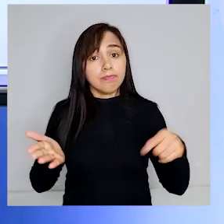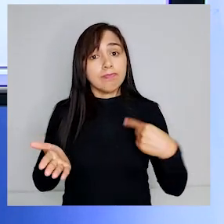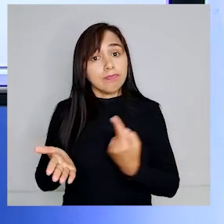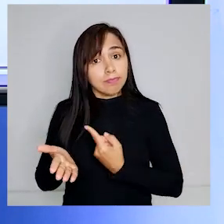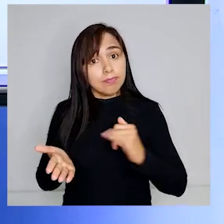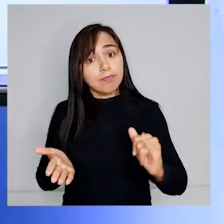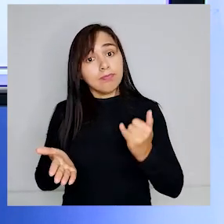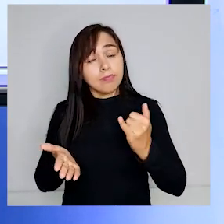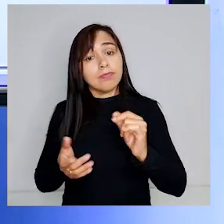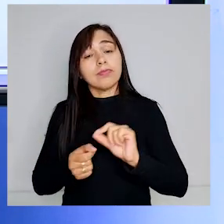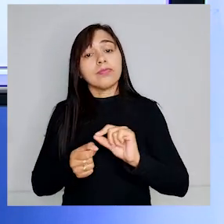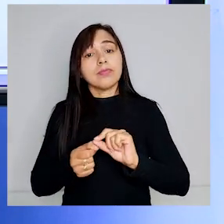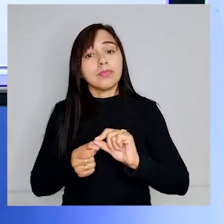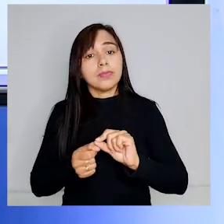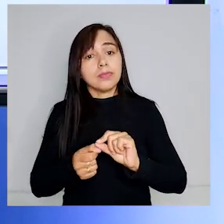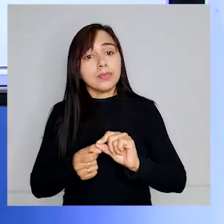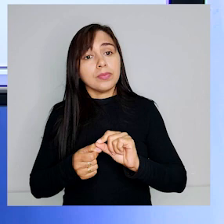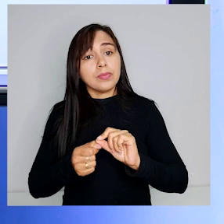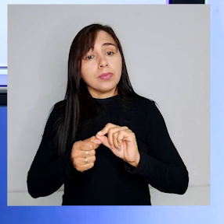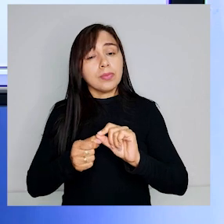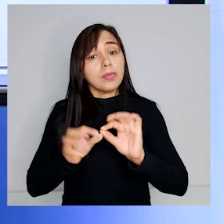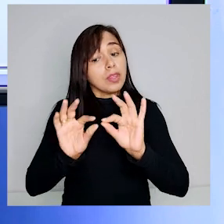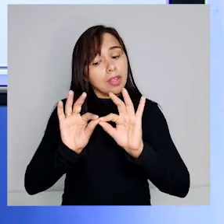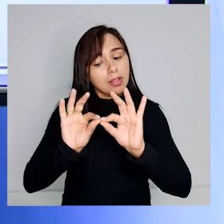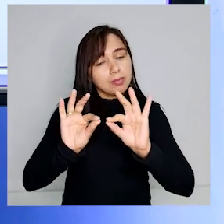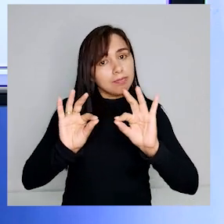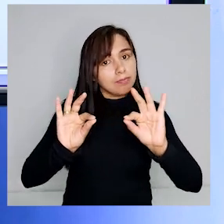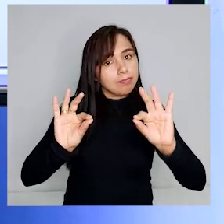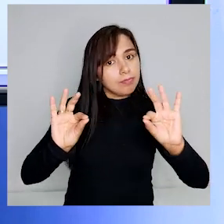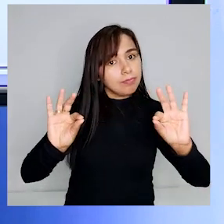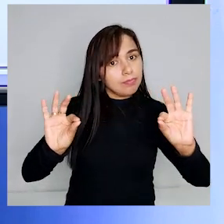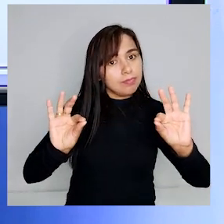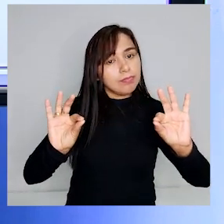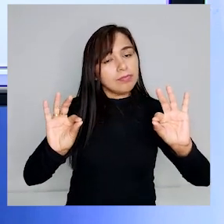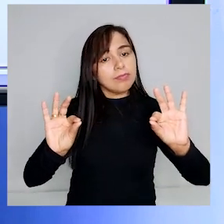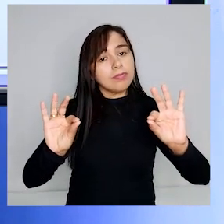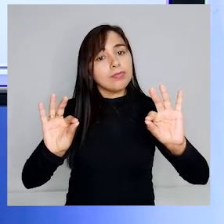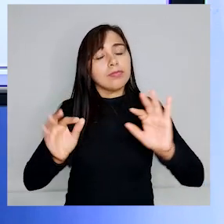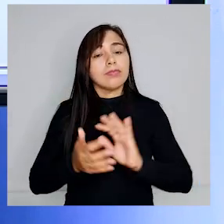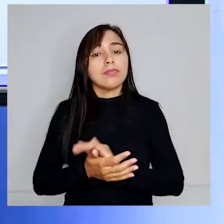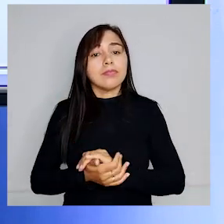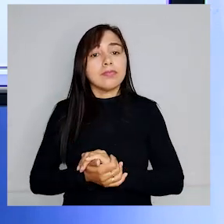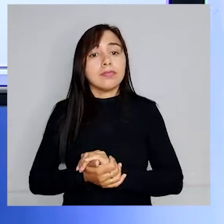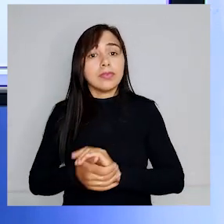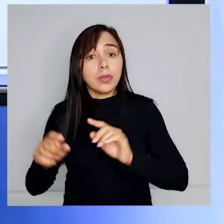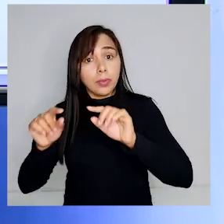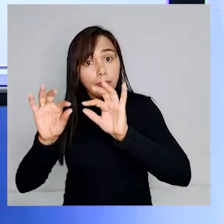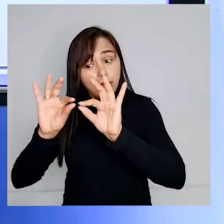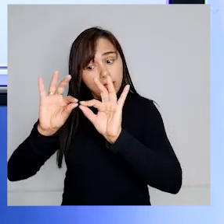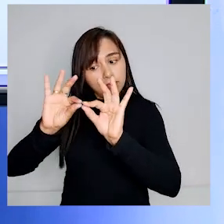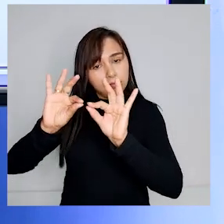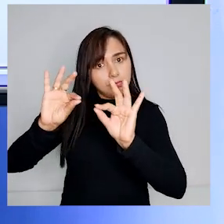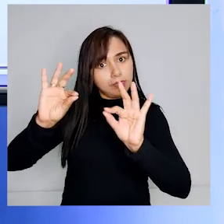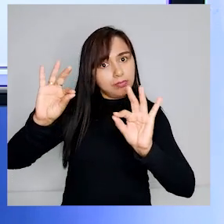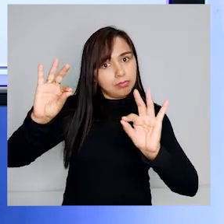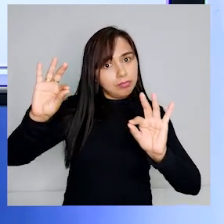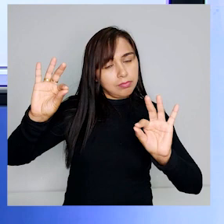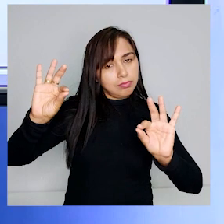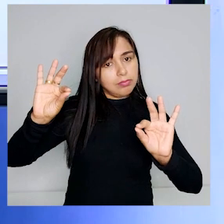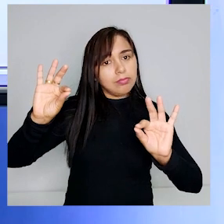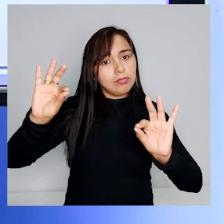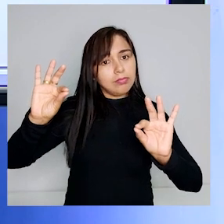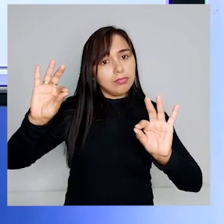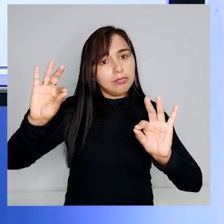aproveitar para fazer aqui linhas, né, retas sobre os pontos médios aí de cada lado. Então, passo